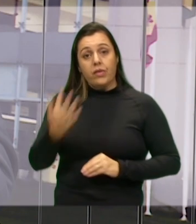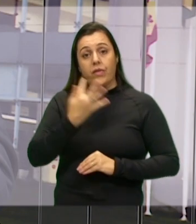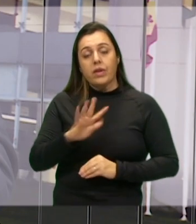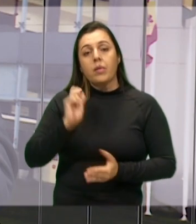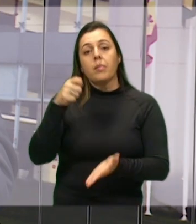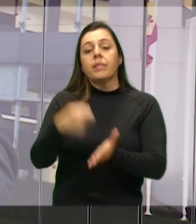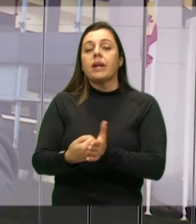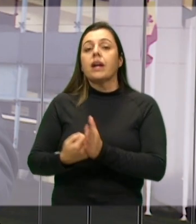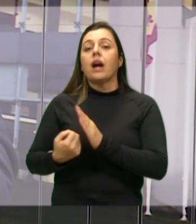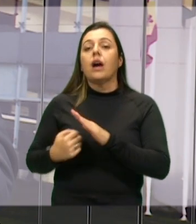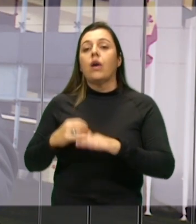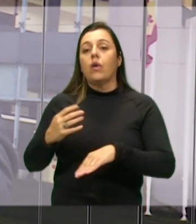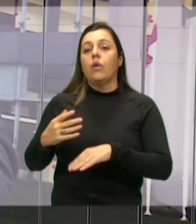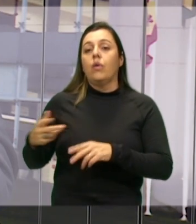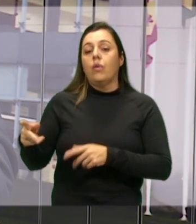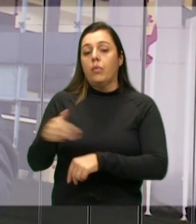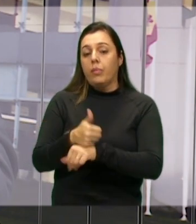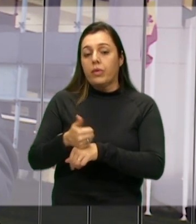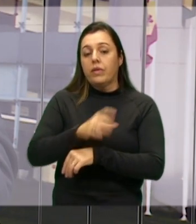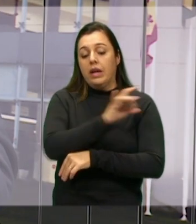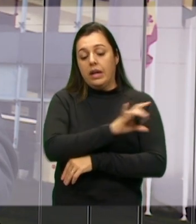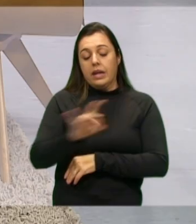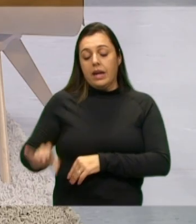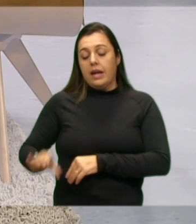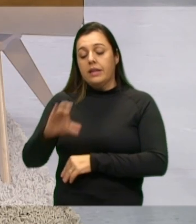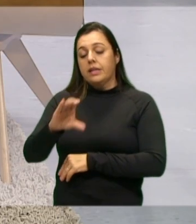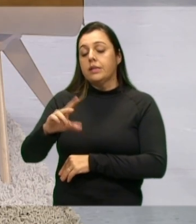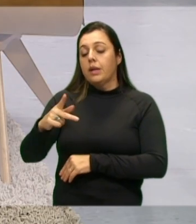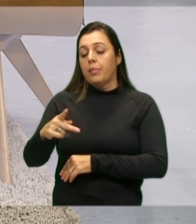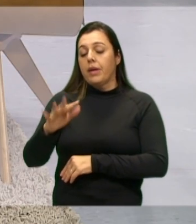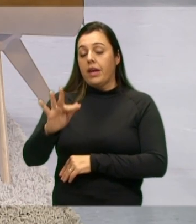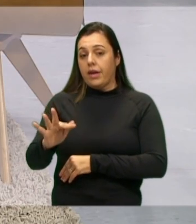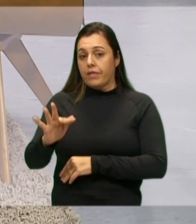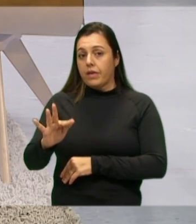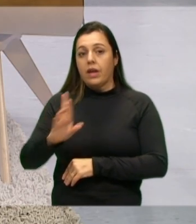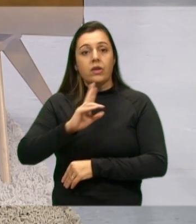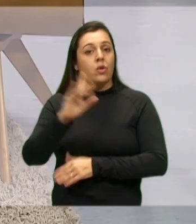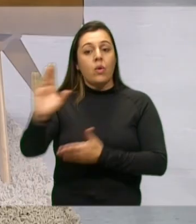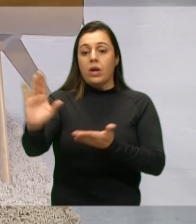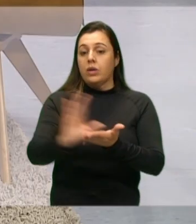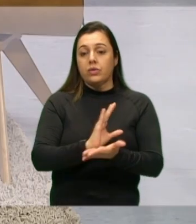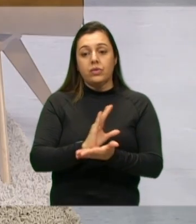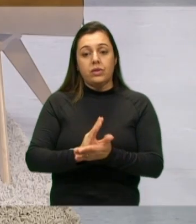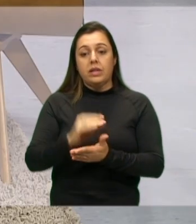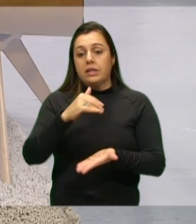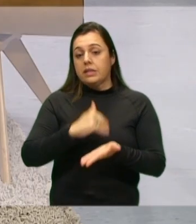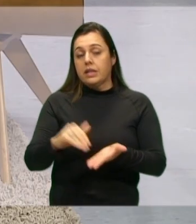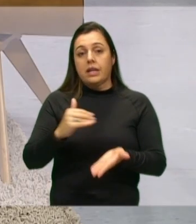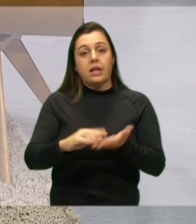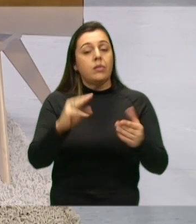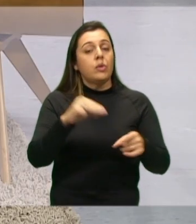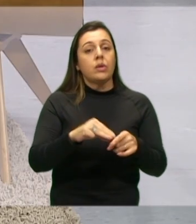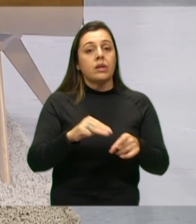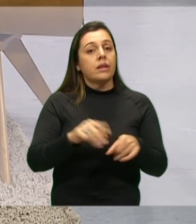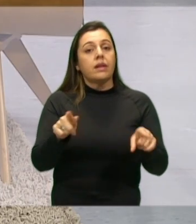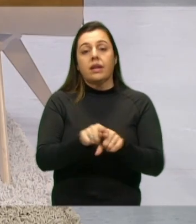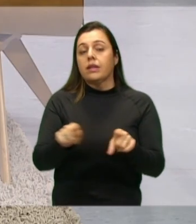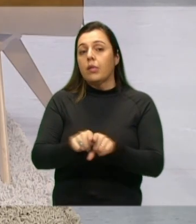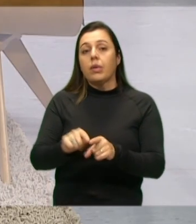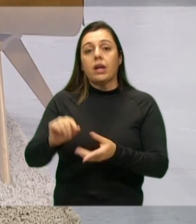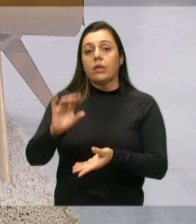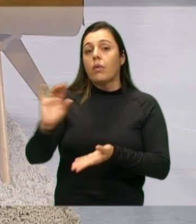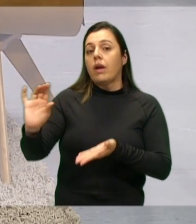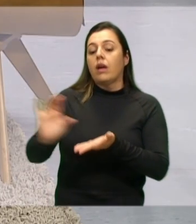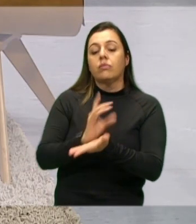esses profissionais. Isso é um valor por cada CPF de profissional, então não é um recurso da Secretaria Municipal, muito menos um recurso